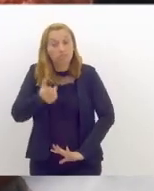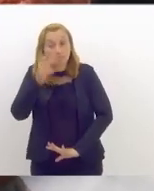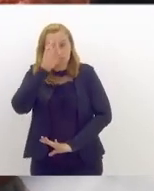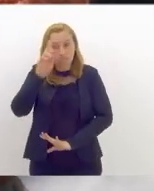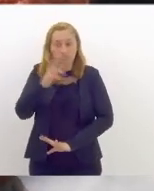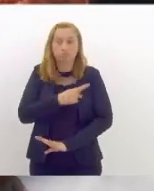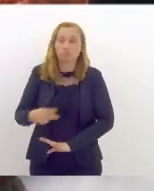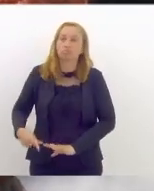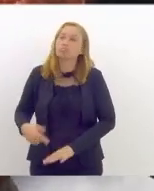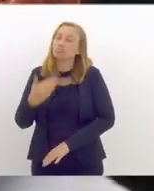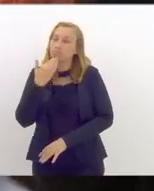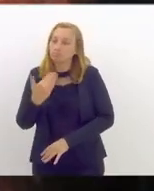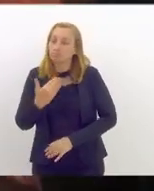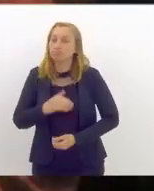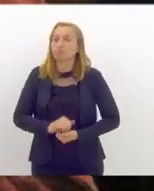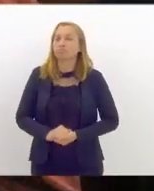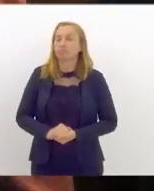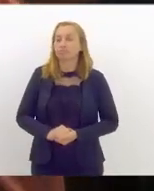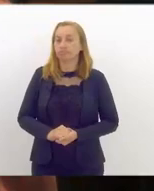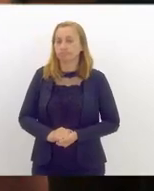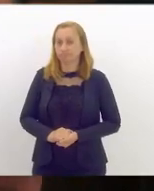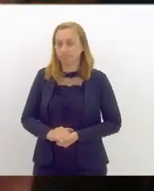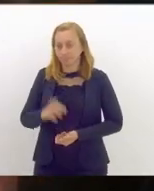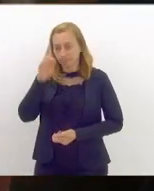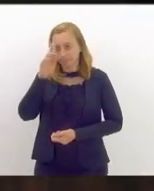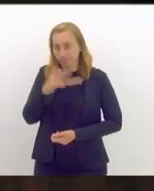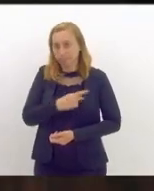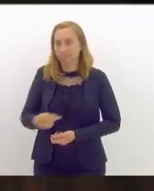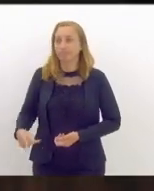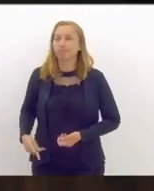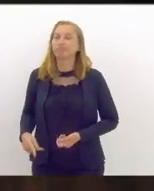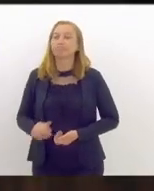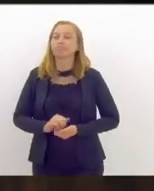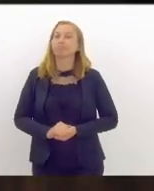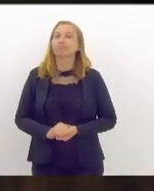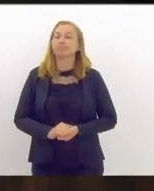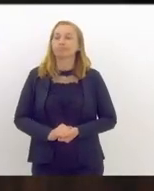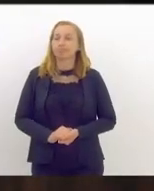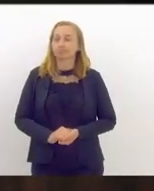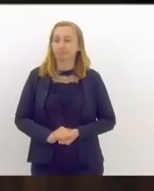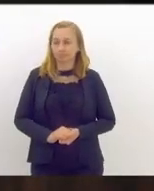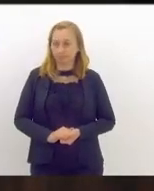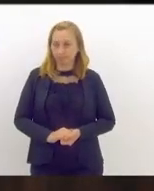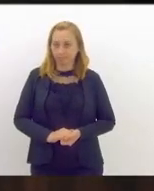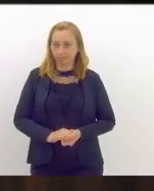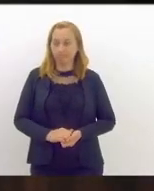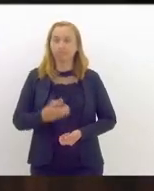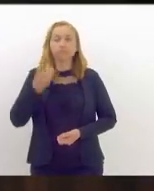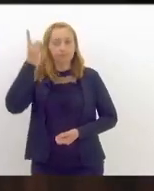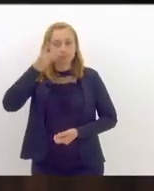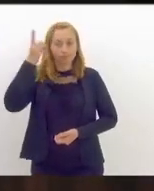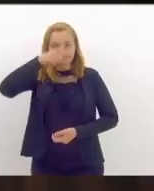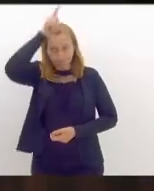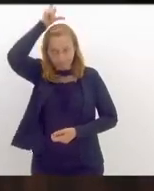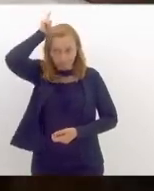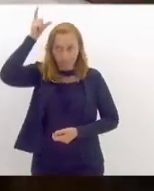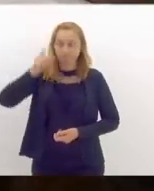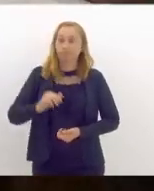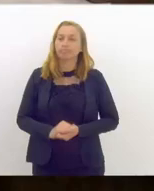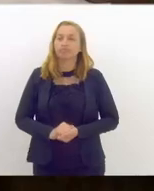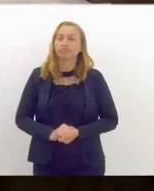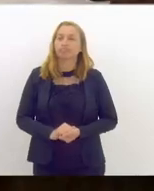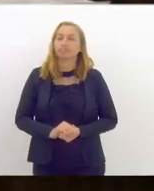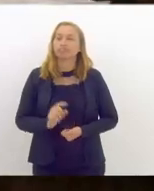é a única cautela que eu peço a vossa excelência presidente Deputado Luiz Paulo de